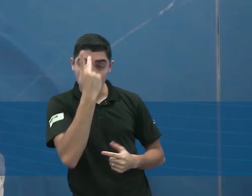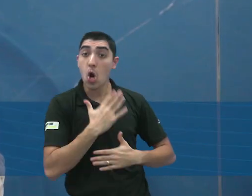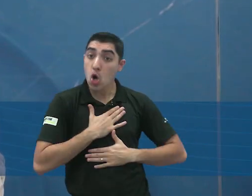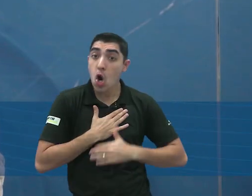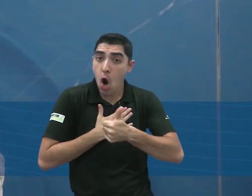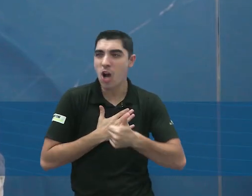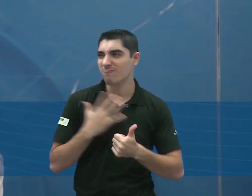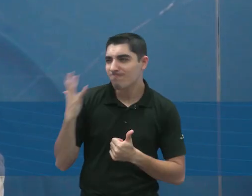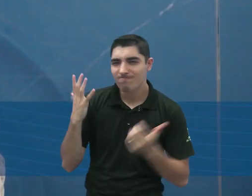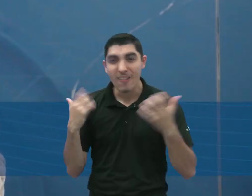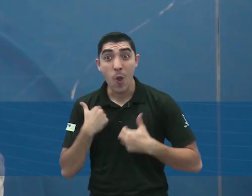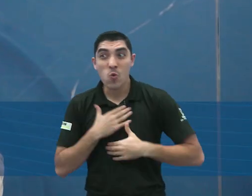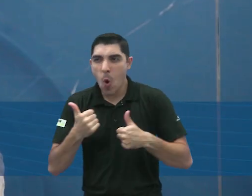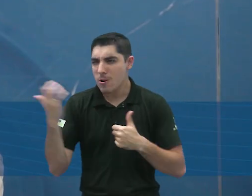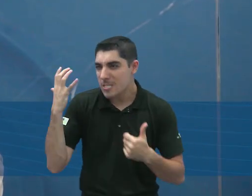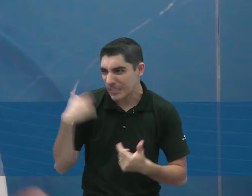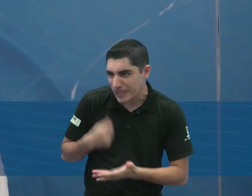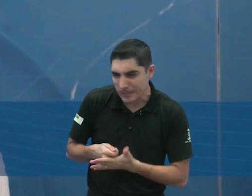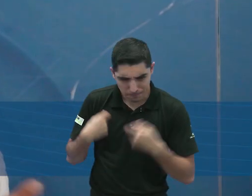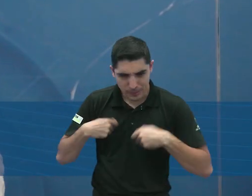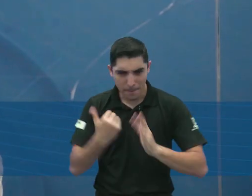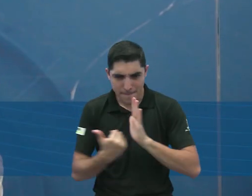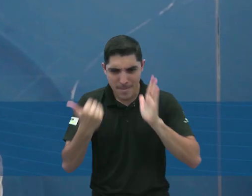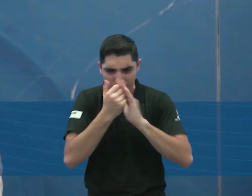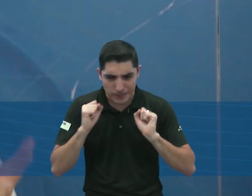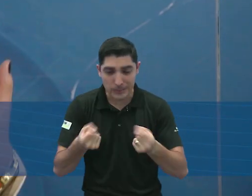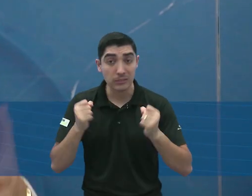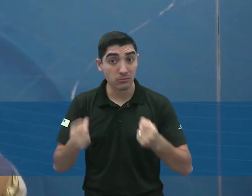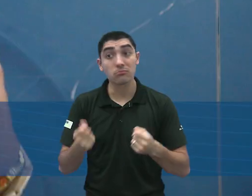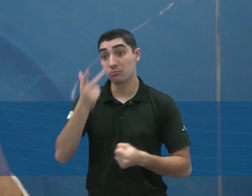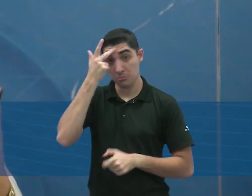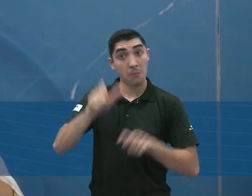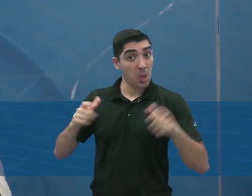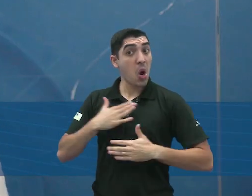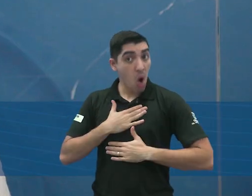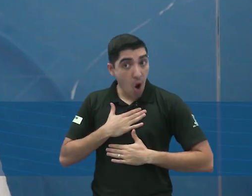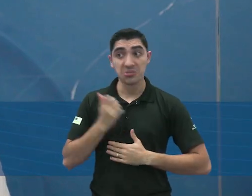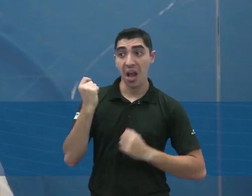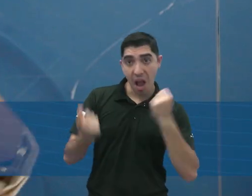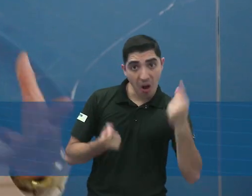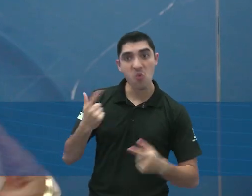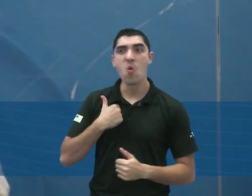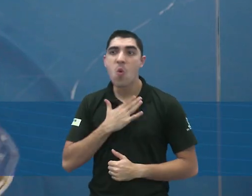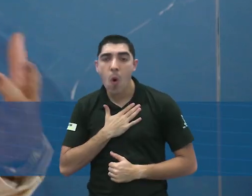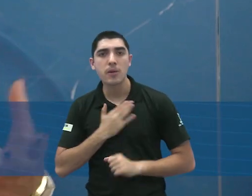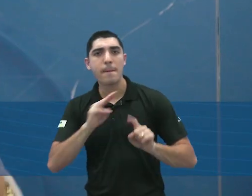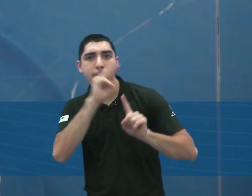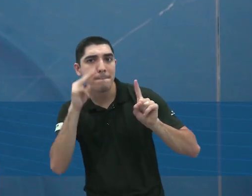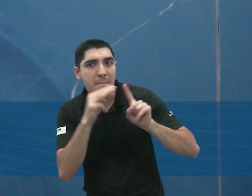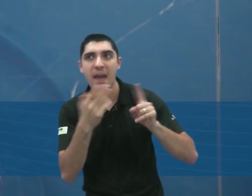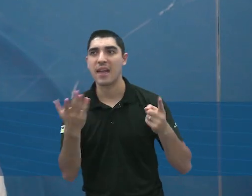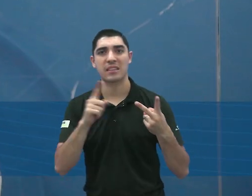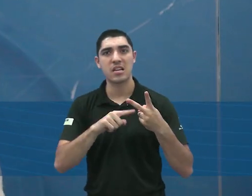gostam de trabalhar assim. Isso vai muito de acordo com o perfil e personalidade de cada um. Existem pessoas que são muito motivadas, né, a metas, a resultados